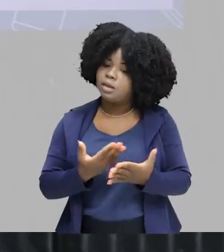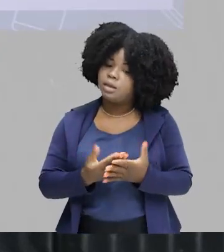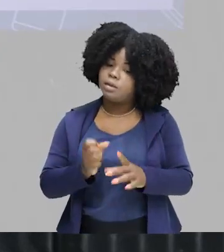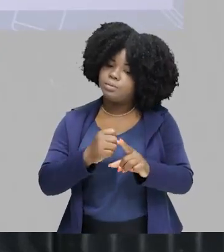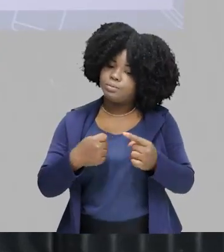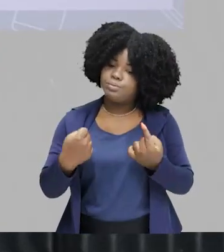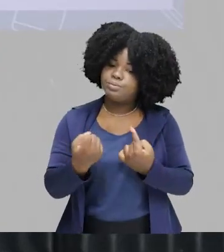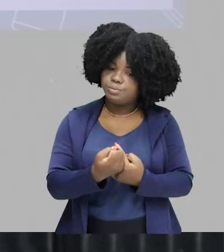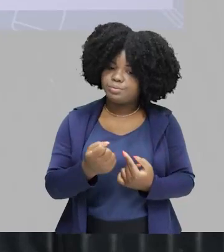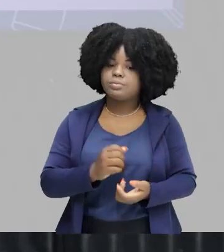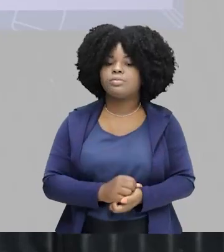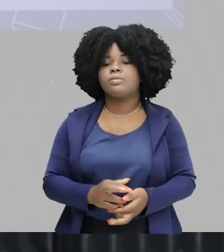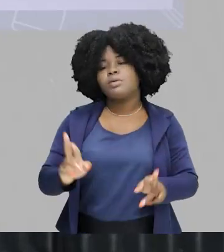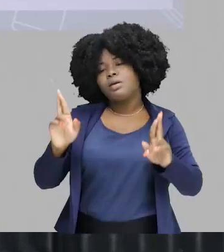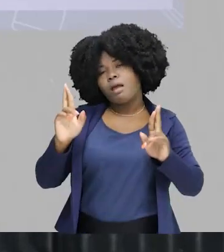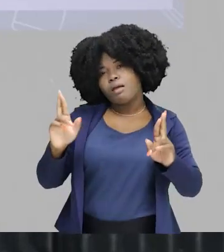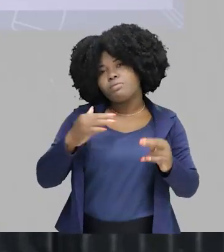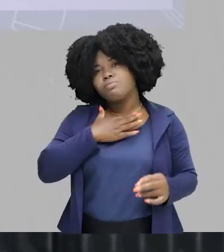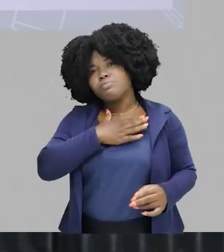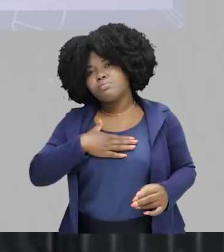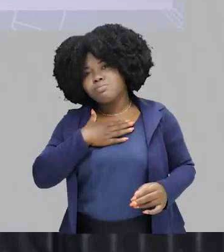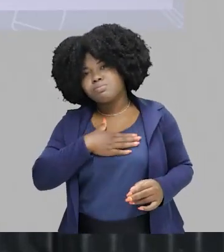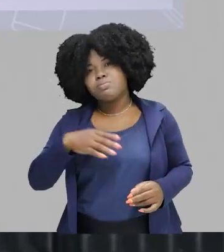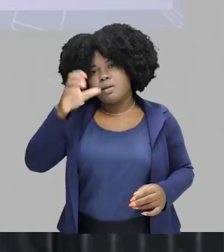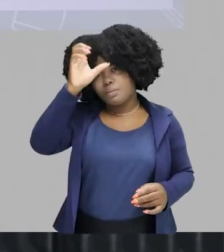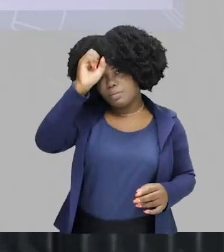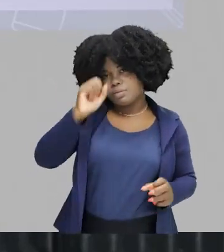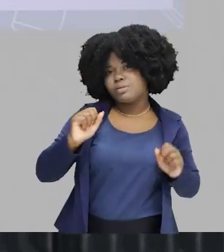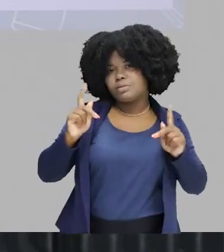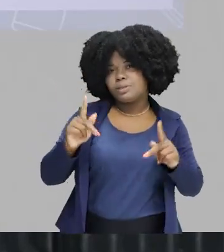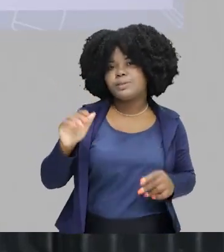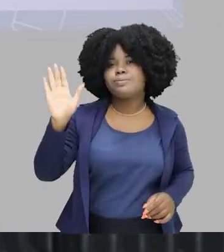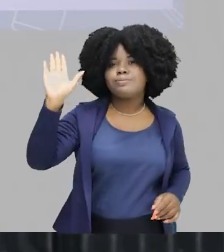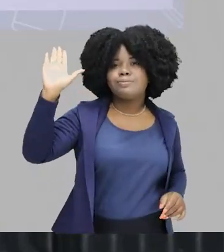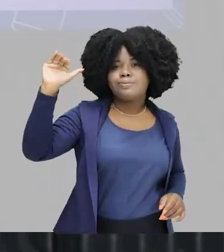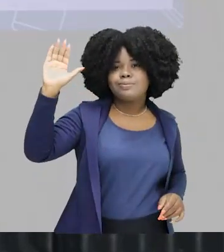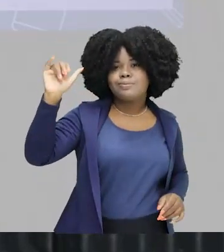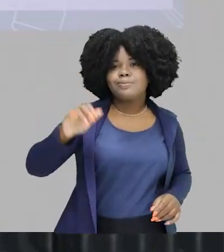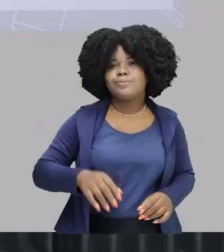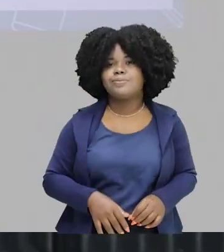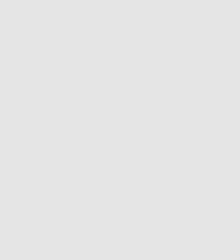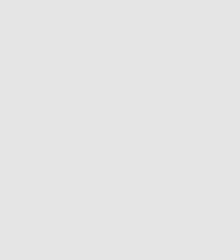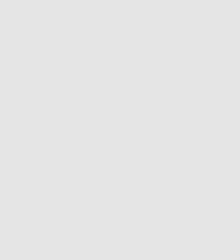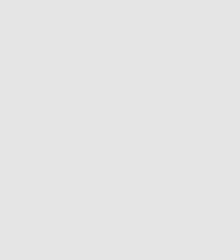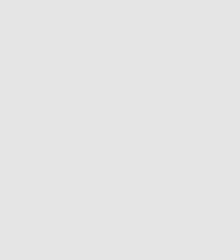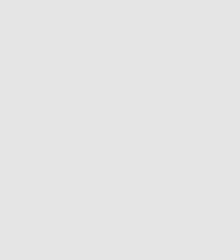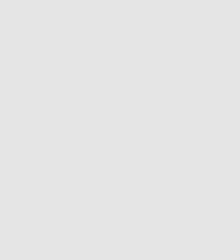de sociologia. Espero que ela tenha sido boa para vocês e a gente se vê numa próxima. Tchau, tchau.